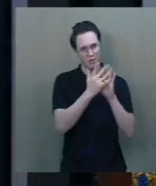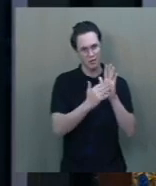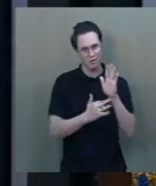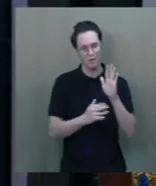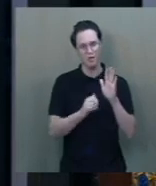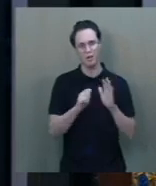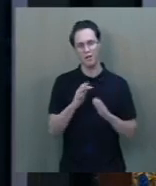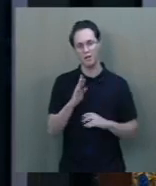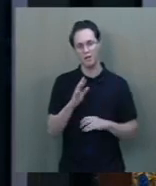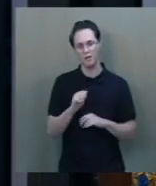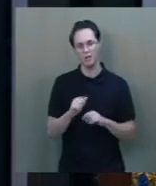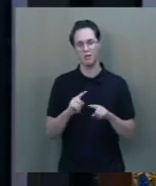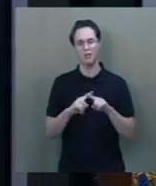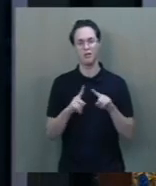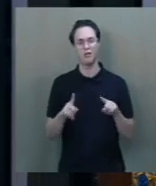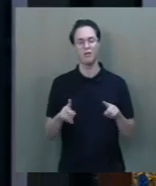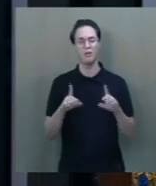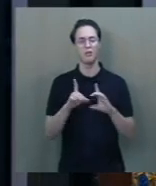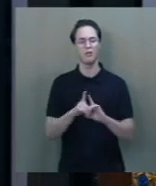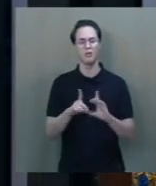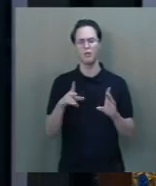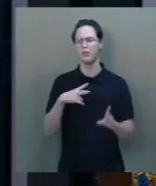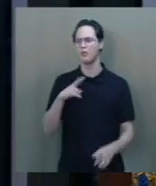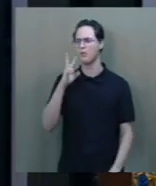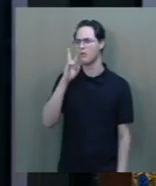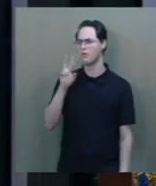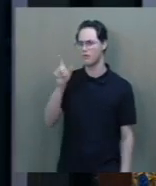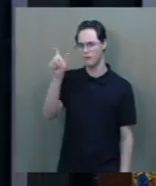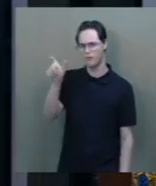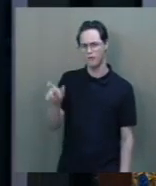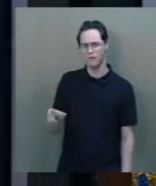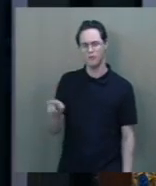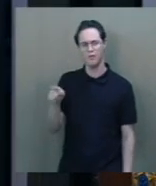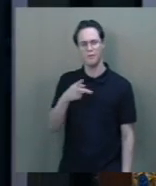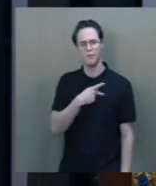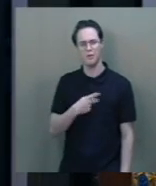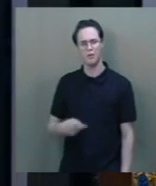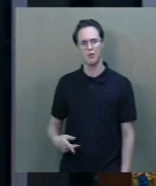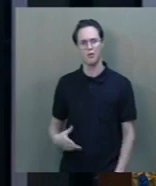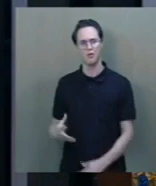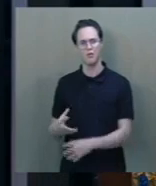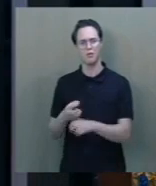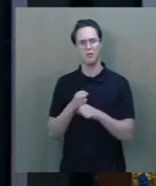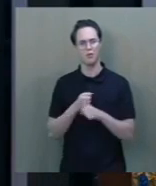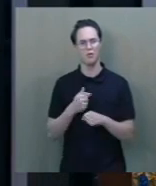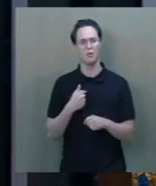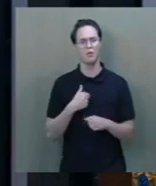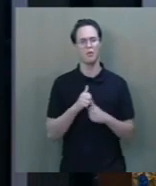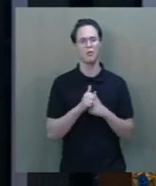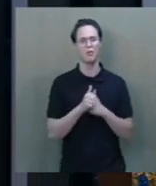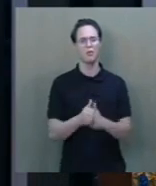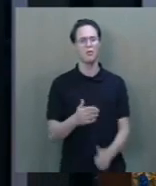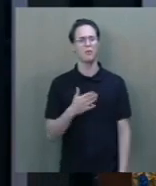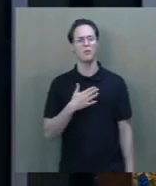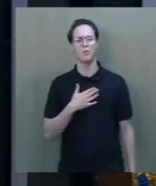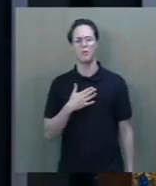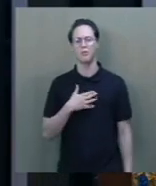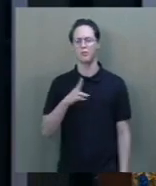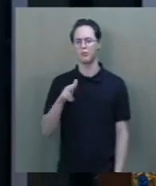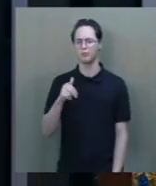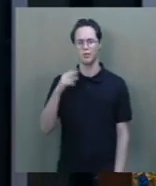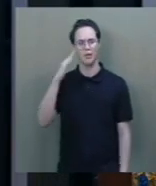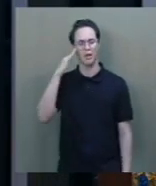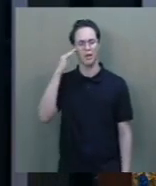democracia, vi um presidente, sem voto popular, tomar o poder. Segui as minhas convicções e não me